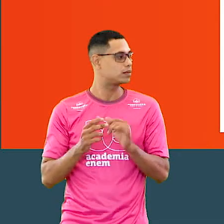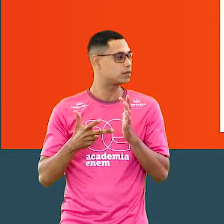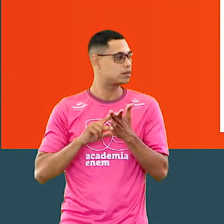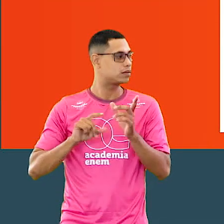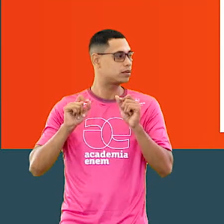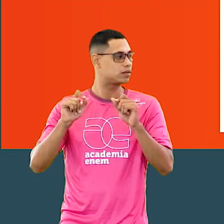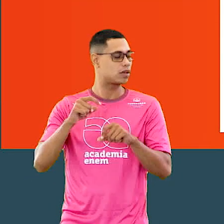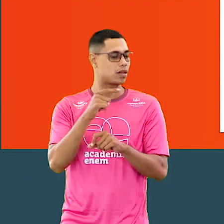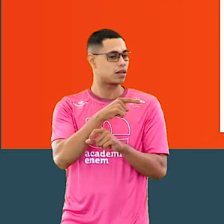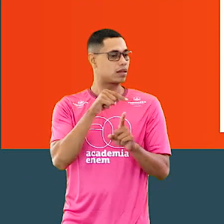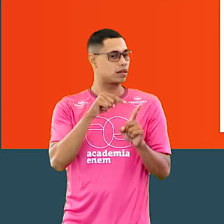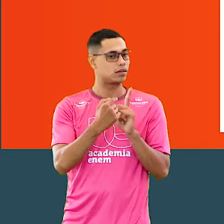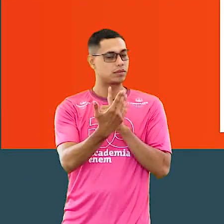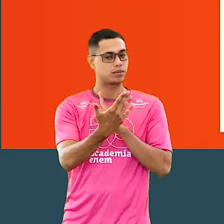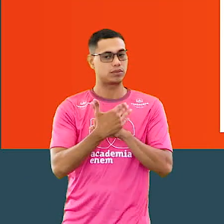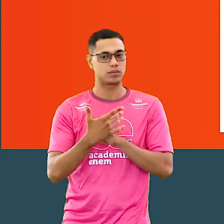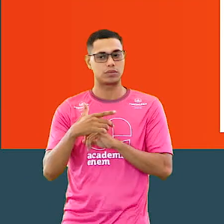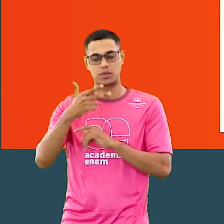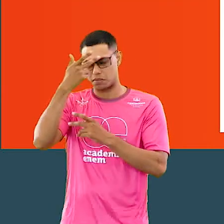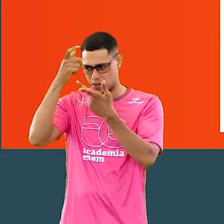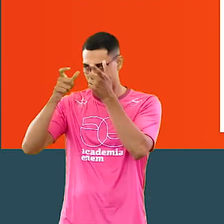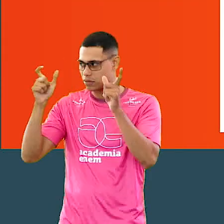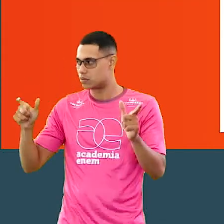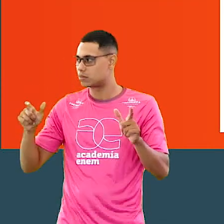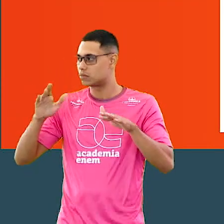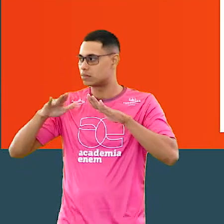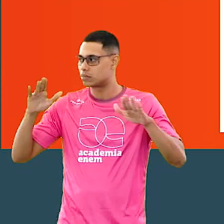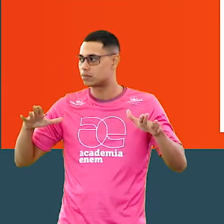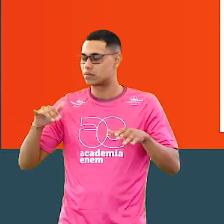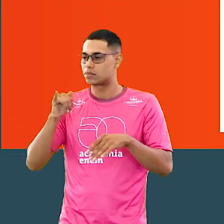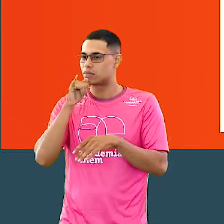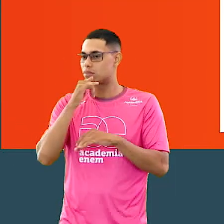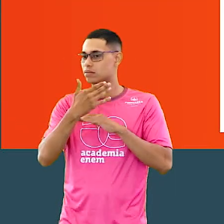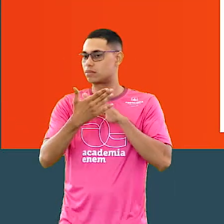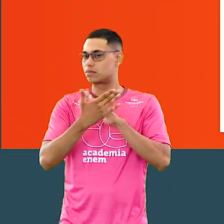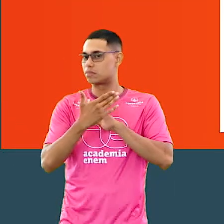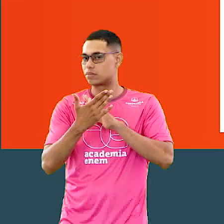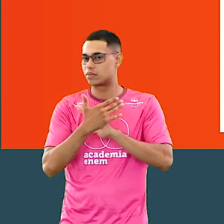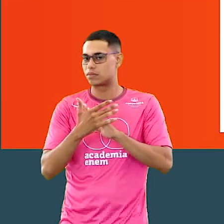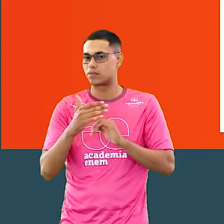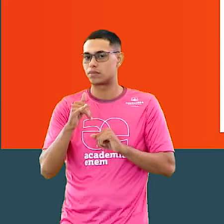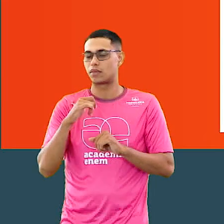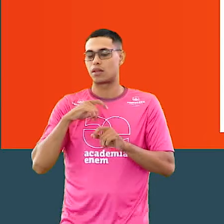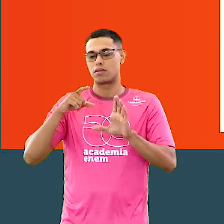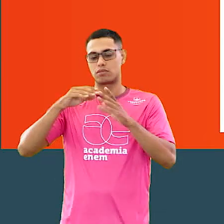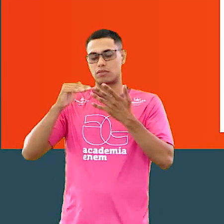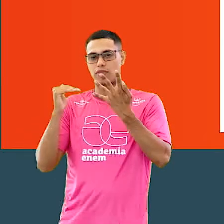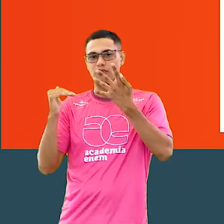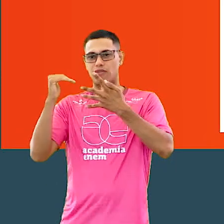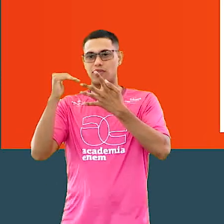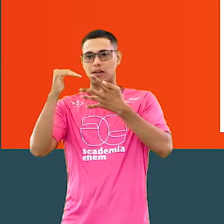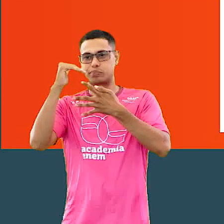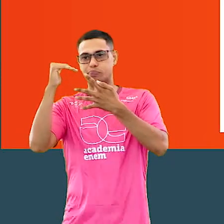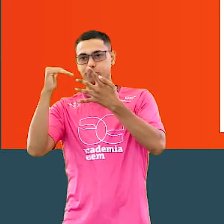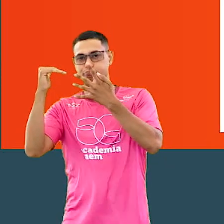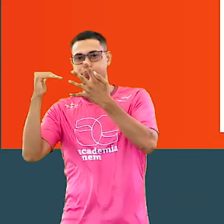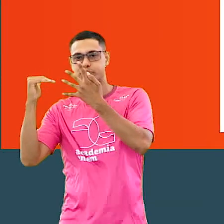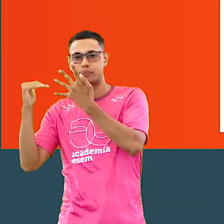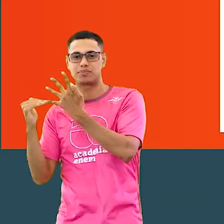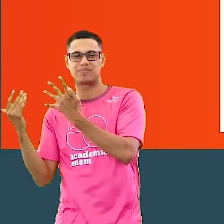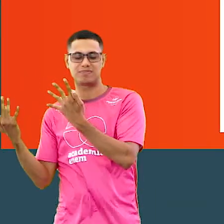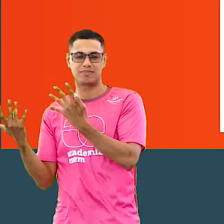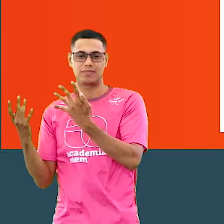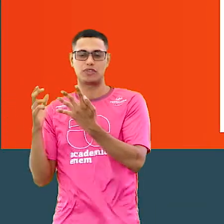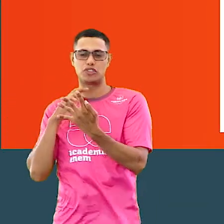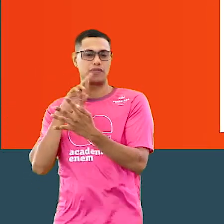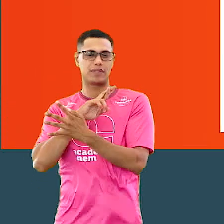veio mostrar para essas pessoas que falaram, que comentaram que o nível da faculdade ia baixar, ia